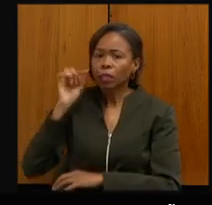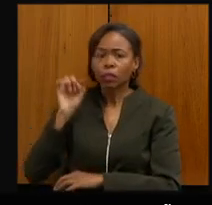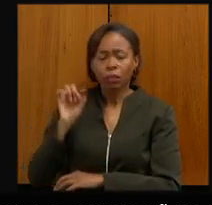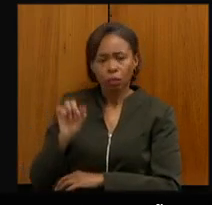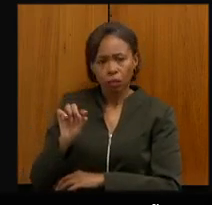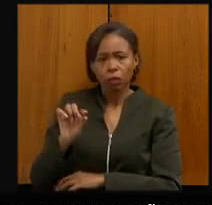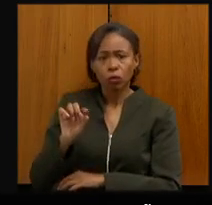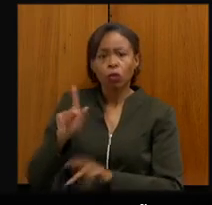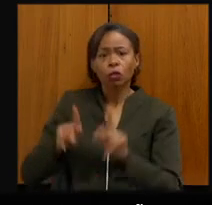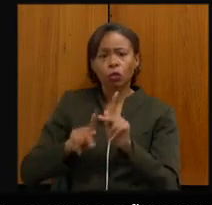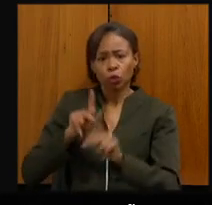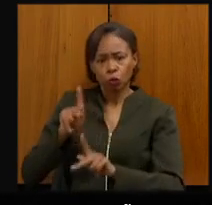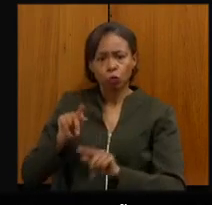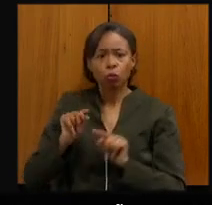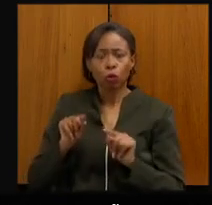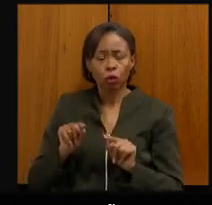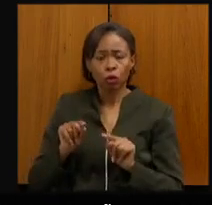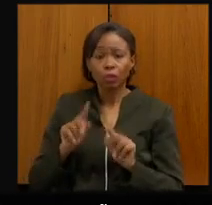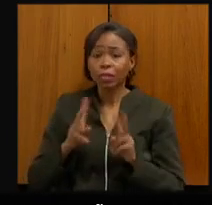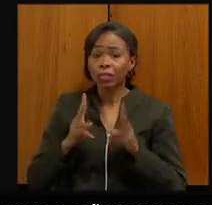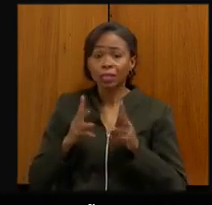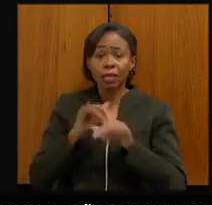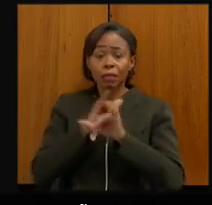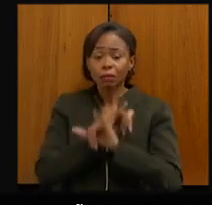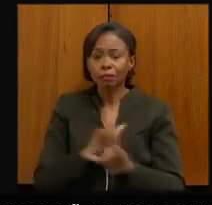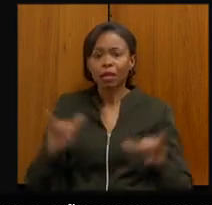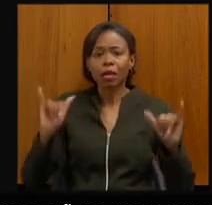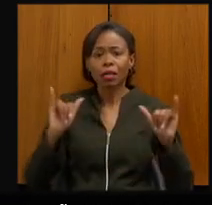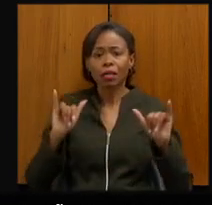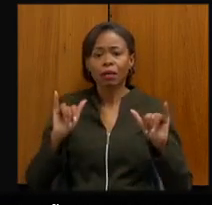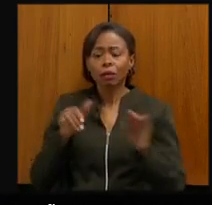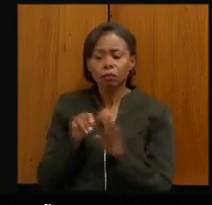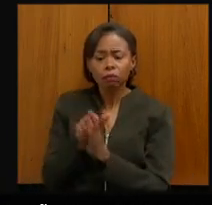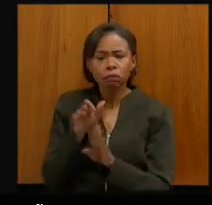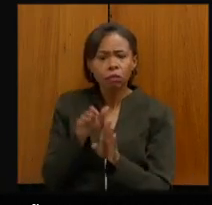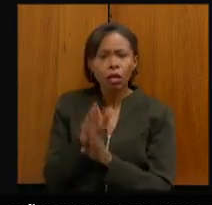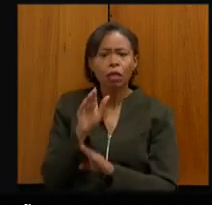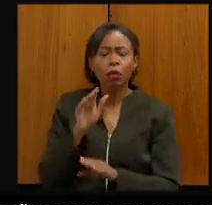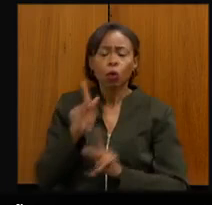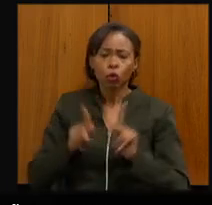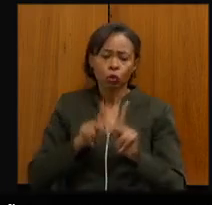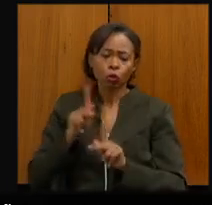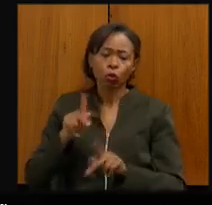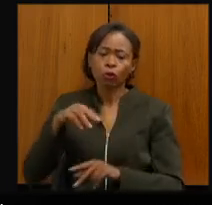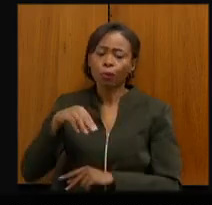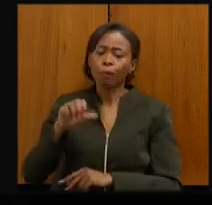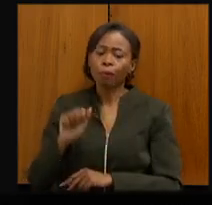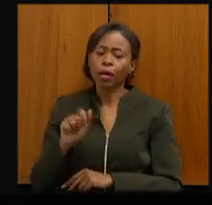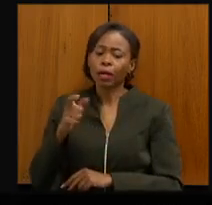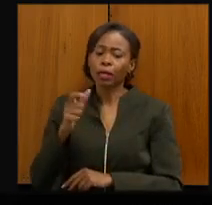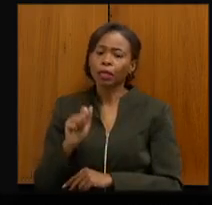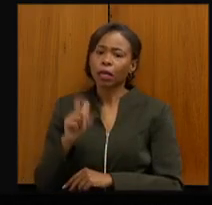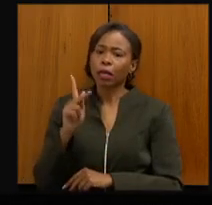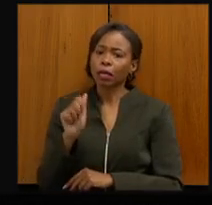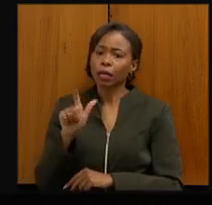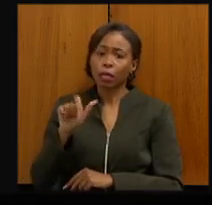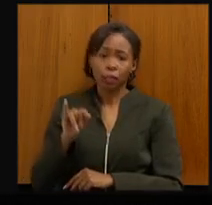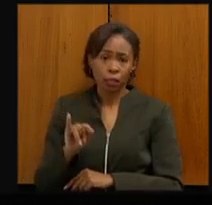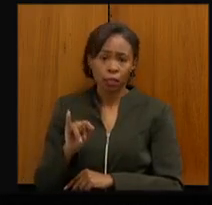essa fala dele tá sempre levando as fala para o povo maxakali né agora mesmo nós temos nosso povo que tá aí